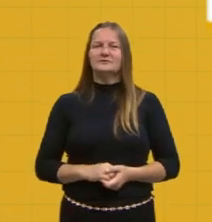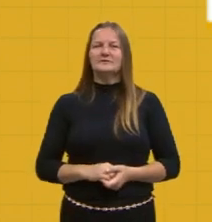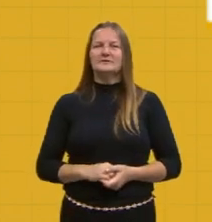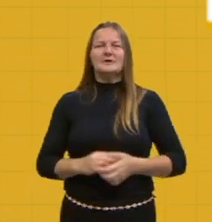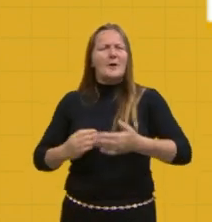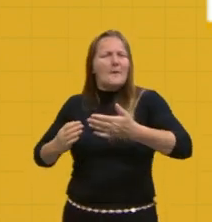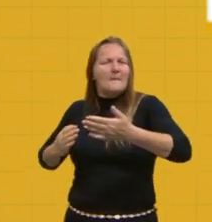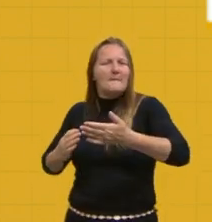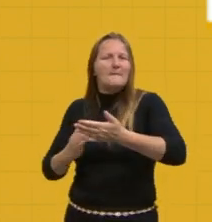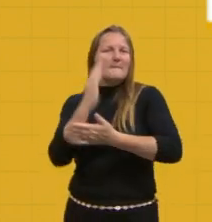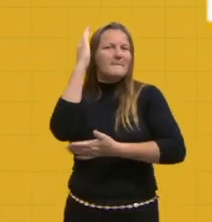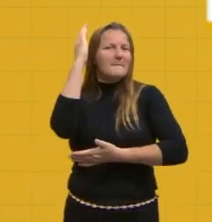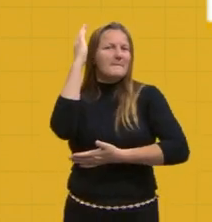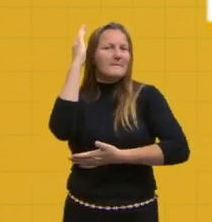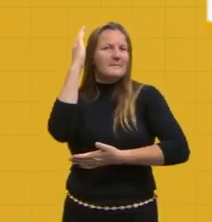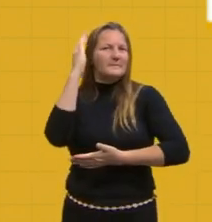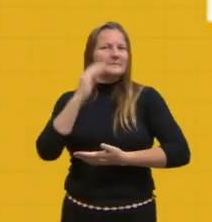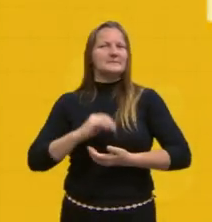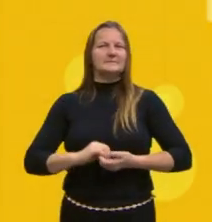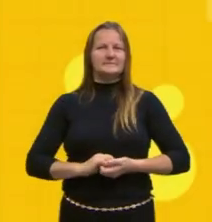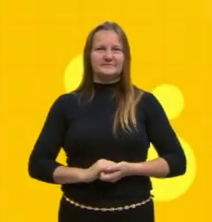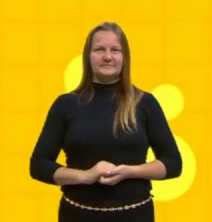partiu passar